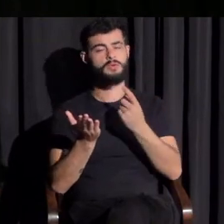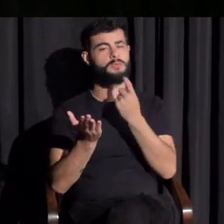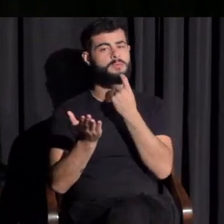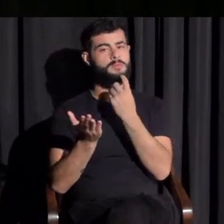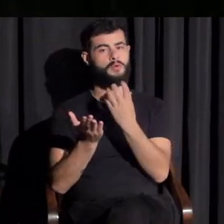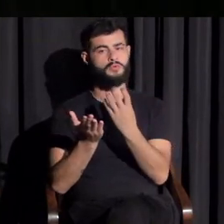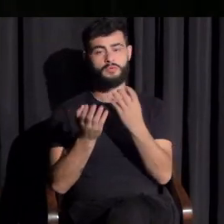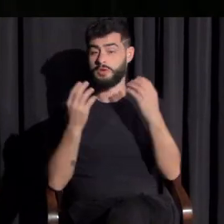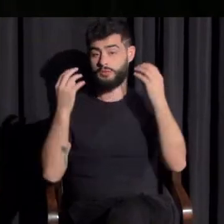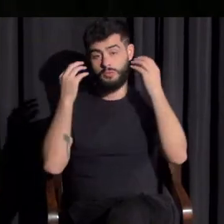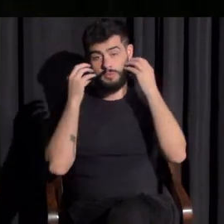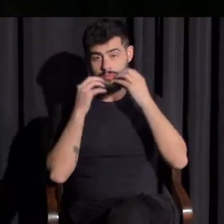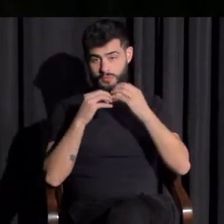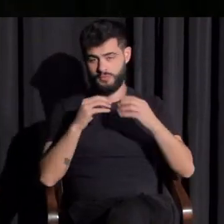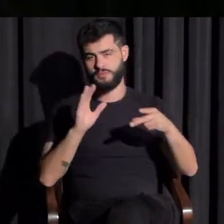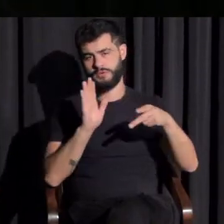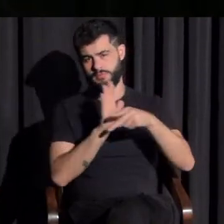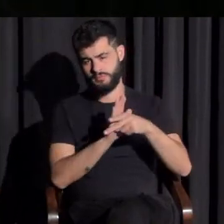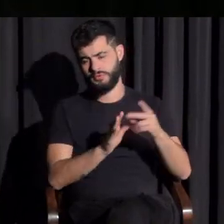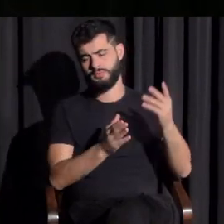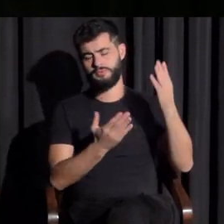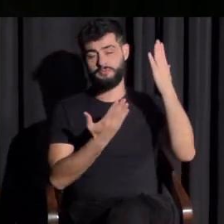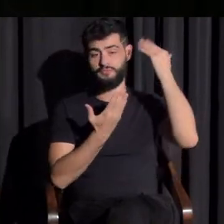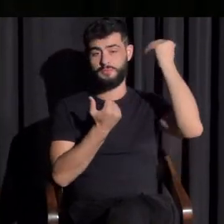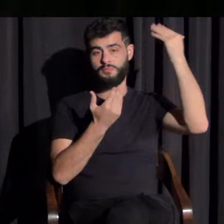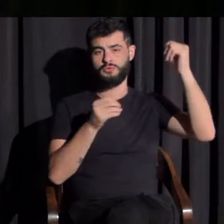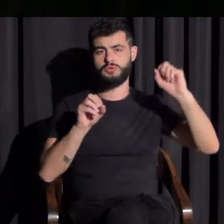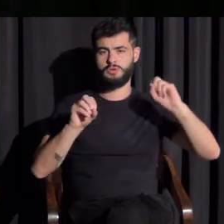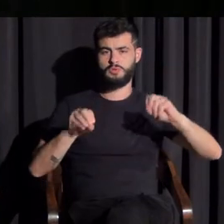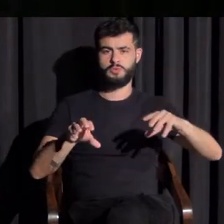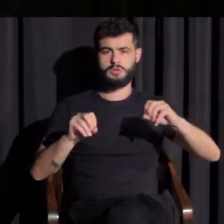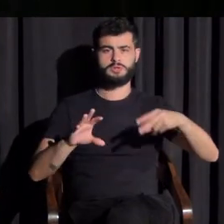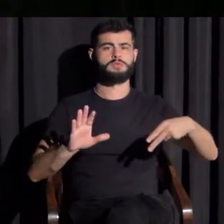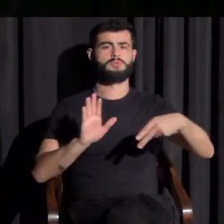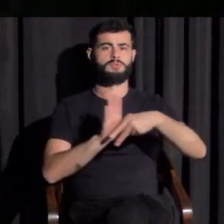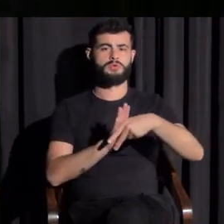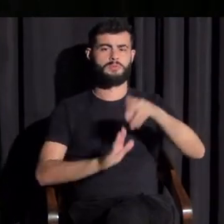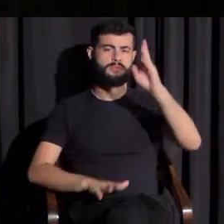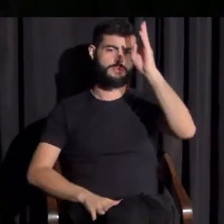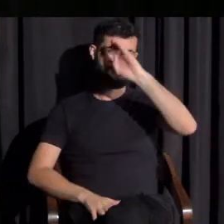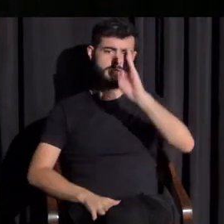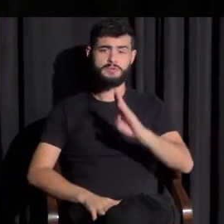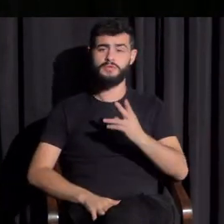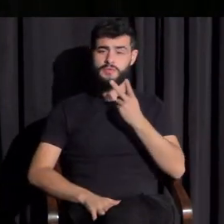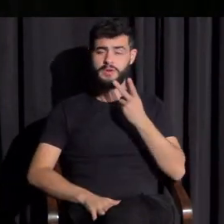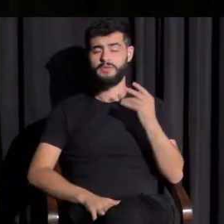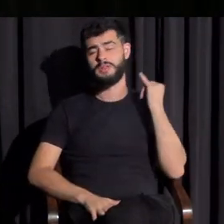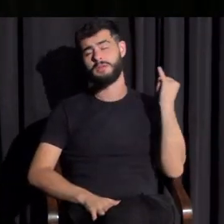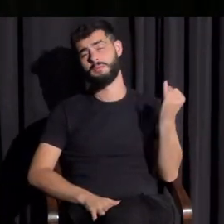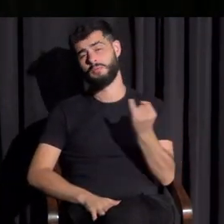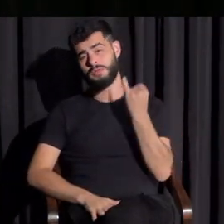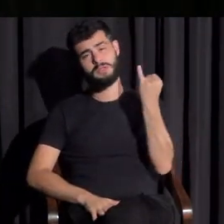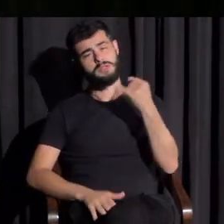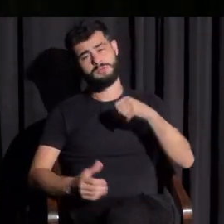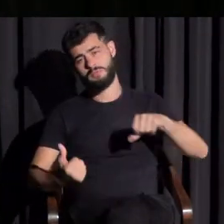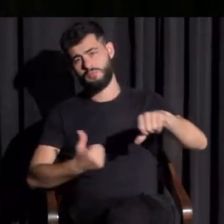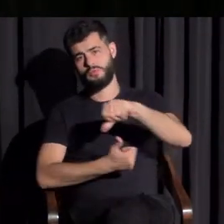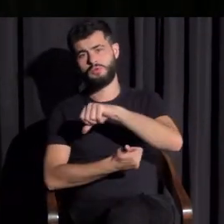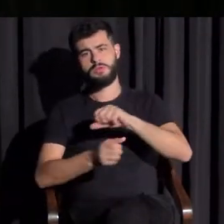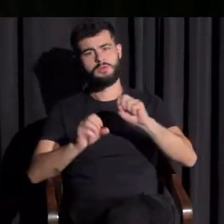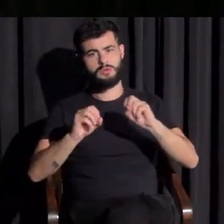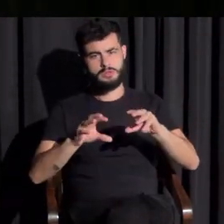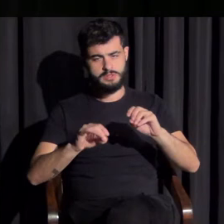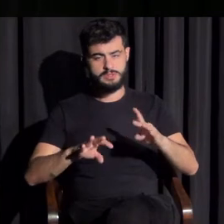apontava, né, como eixos fundamentais de transformação da educação, a democratização da gestão,